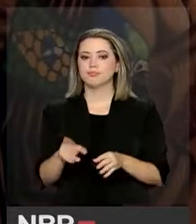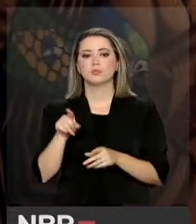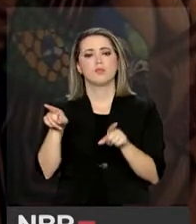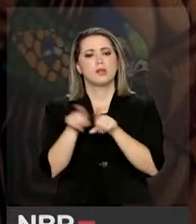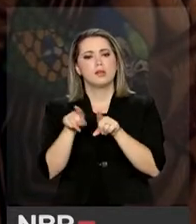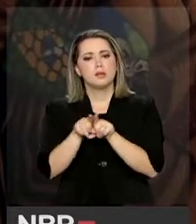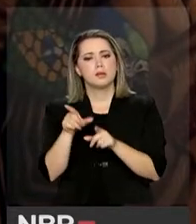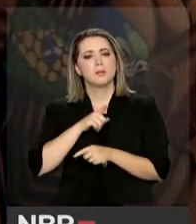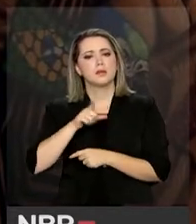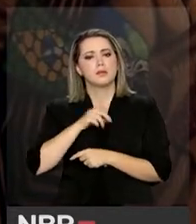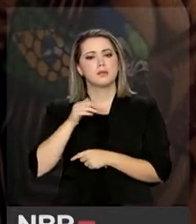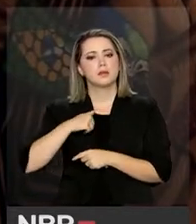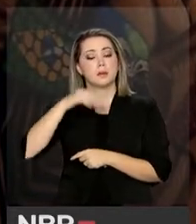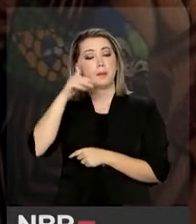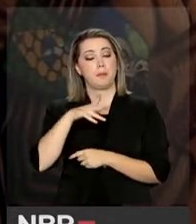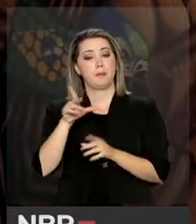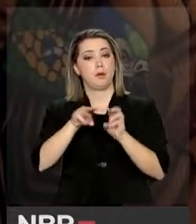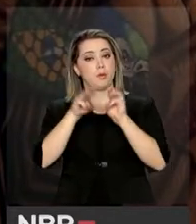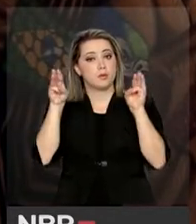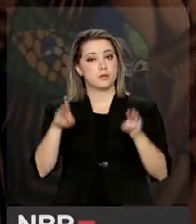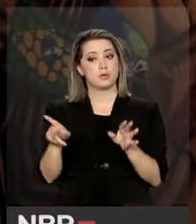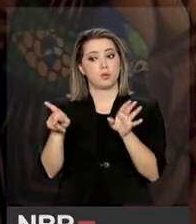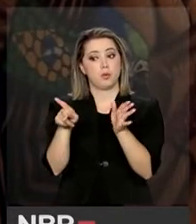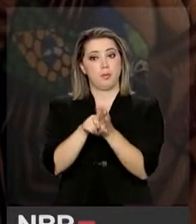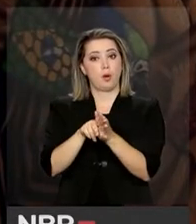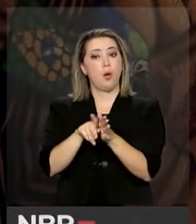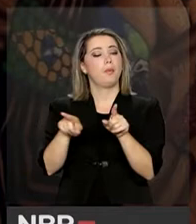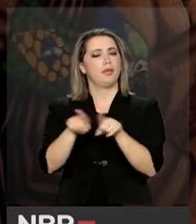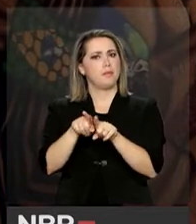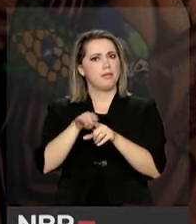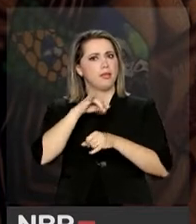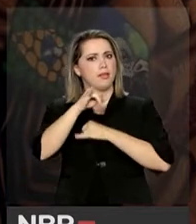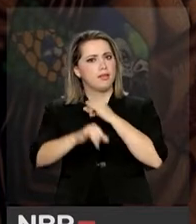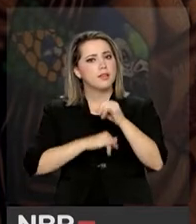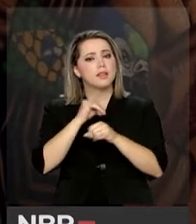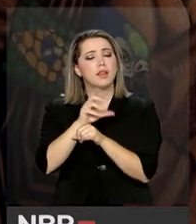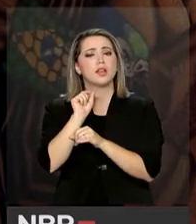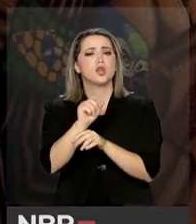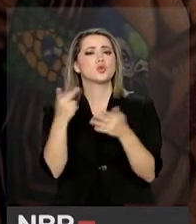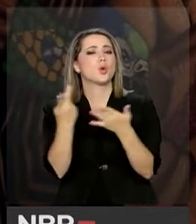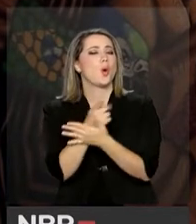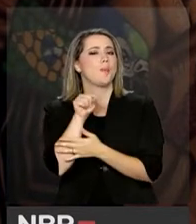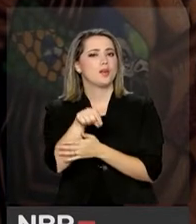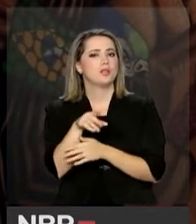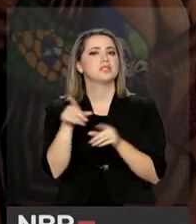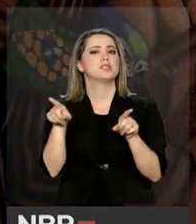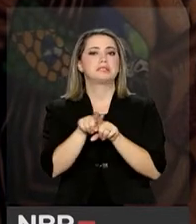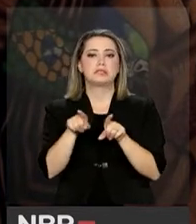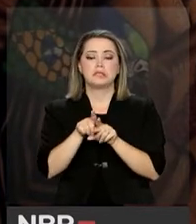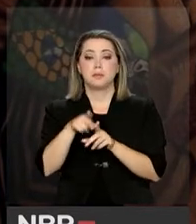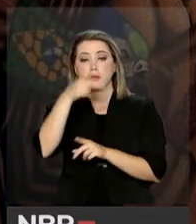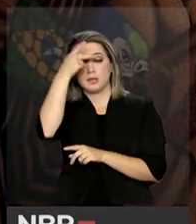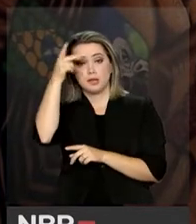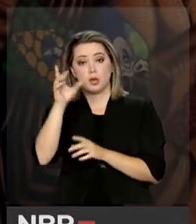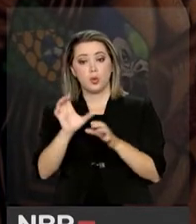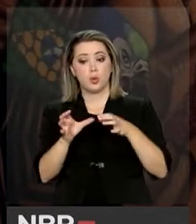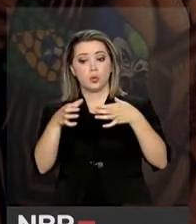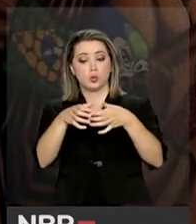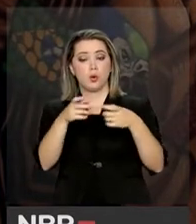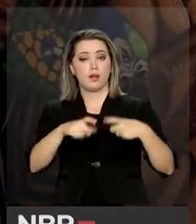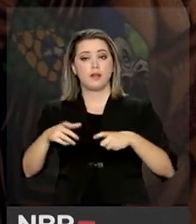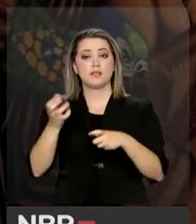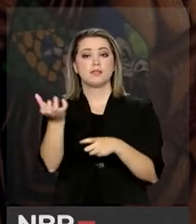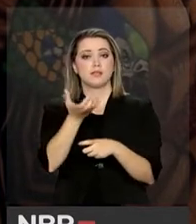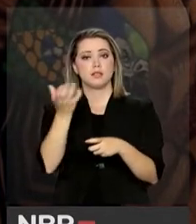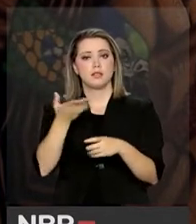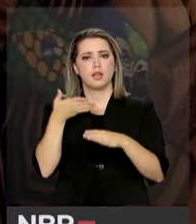também existem, além dos museus físicos, os museus virtuais, né? Como é que funciona isso? E também aqueles que querem colocar cada vez